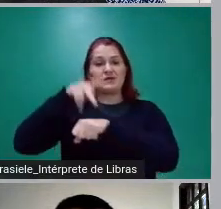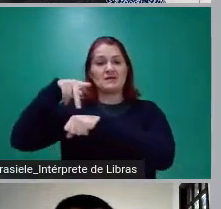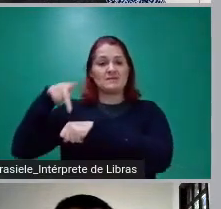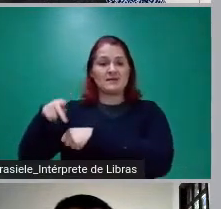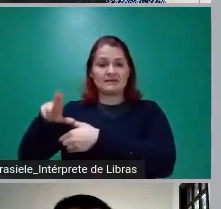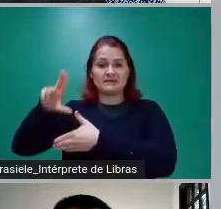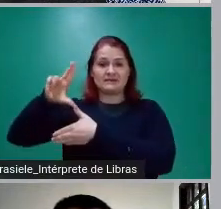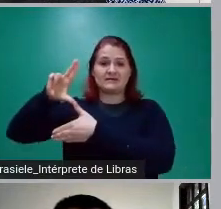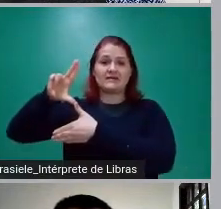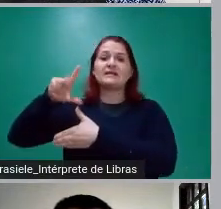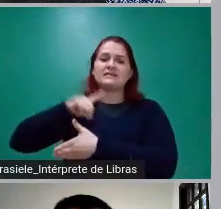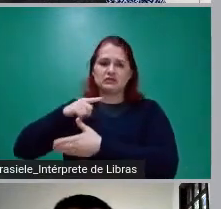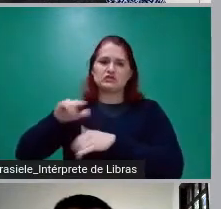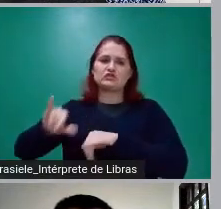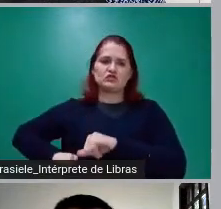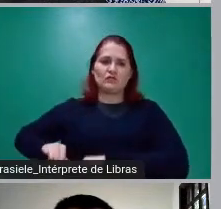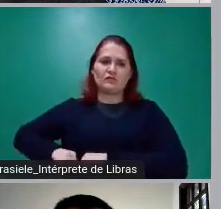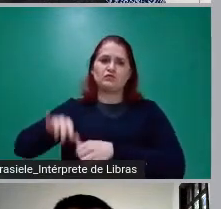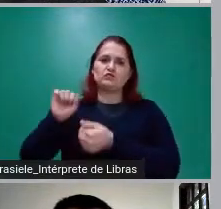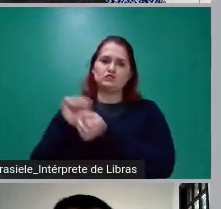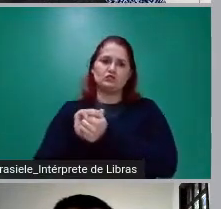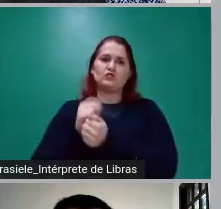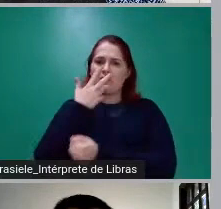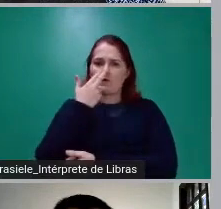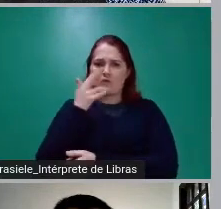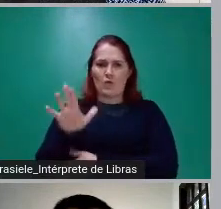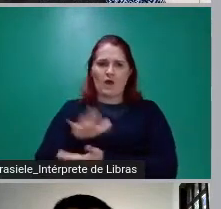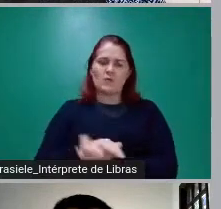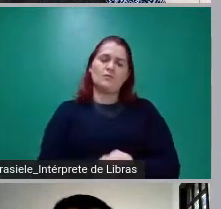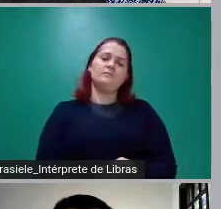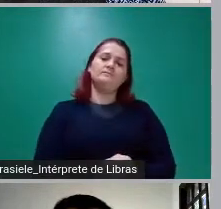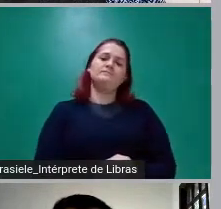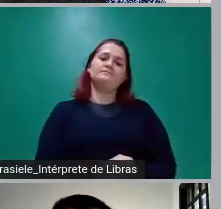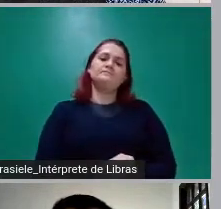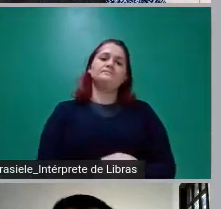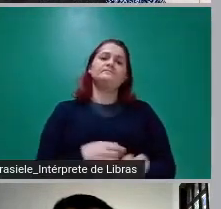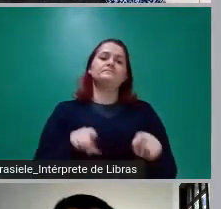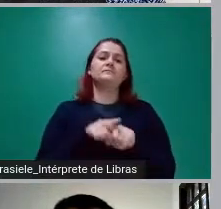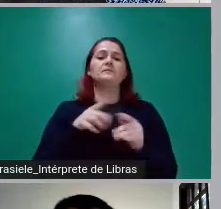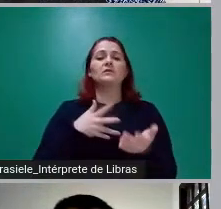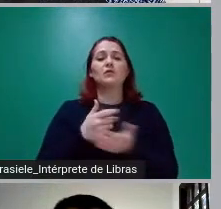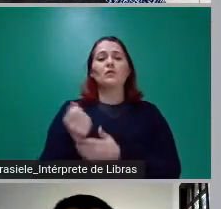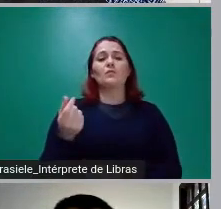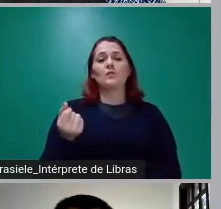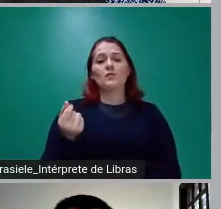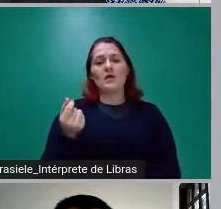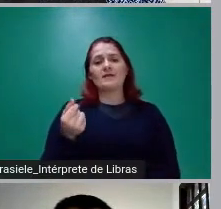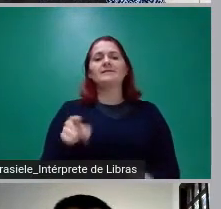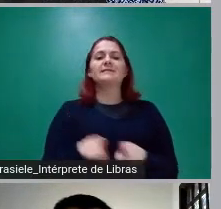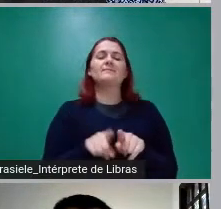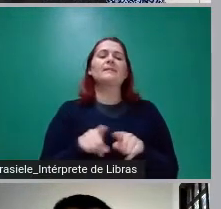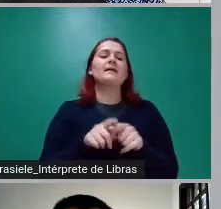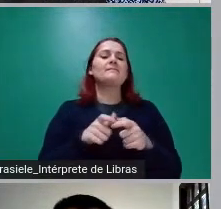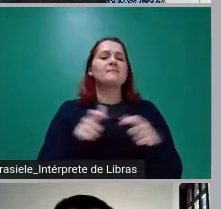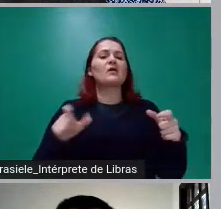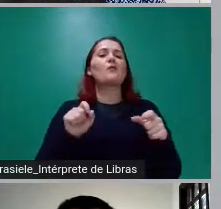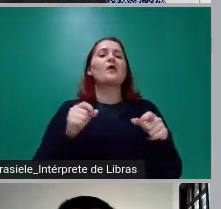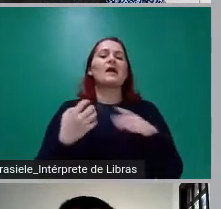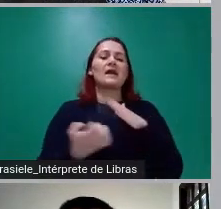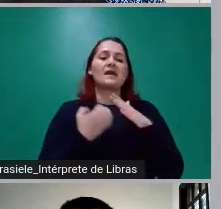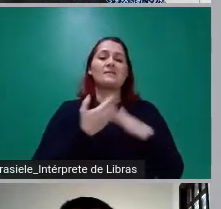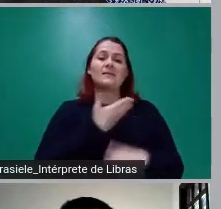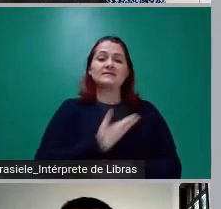países, em dívida interna e moeda aceita para compra de empresas públicas que foram então privatizadas. Os títulos